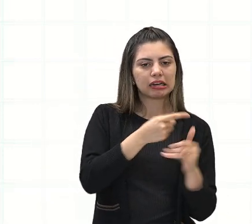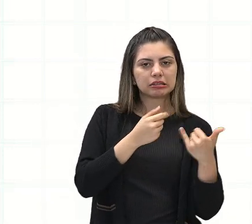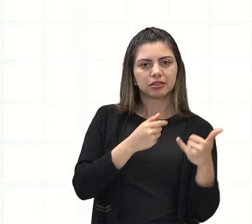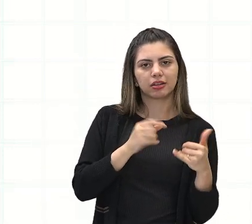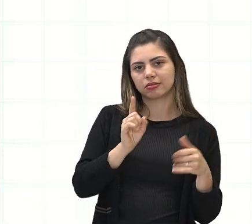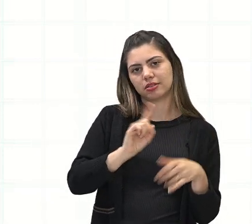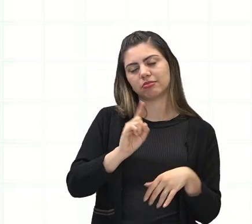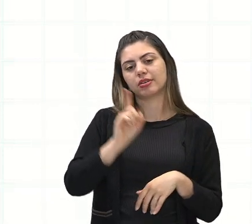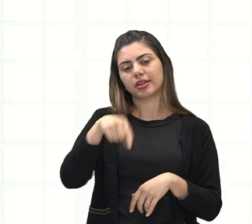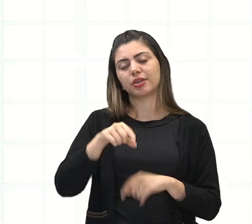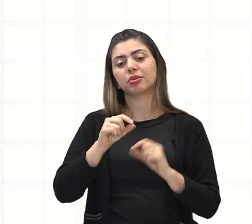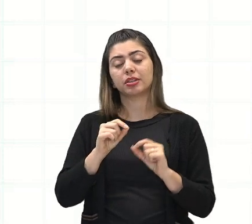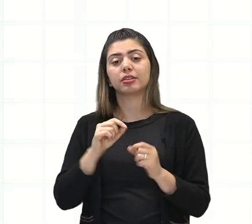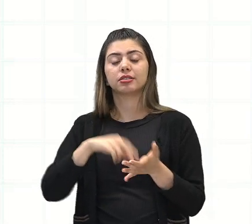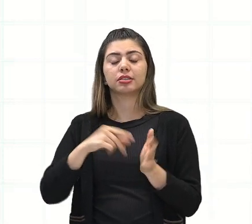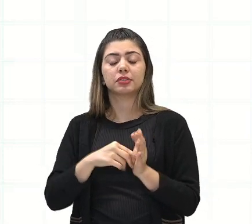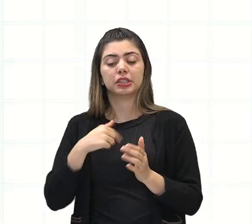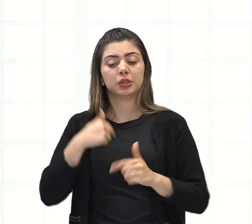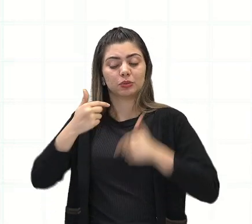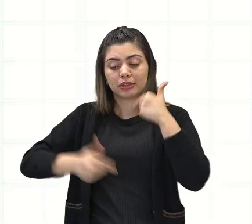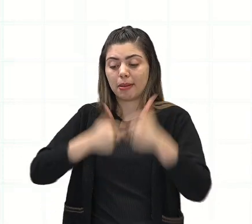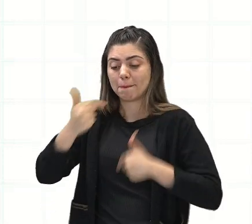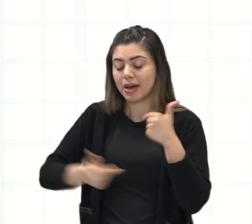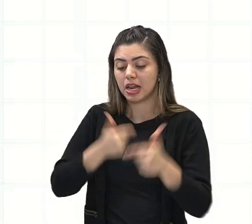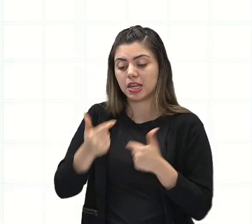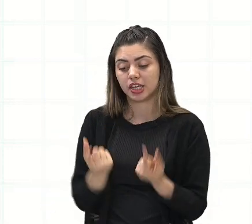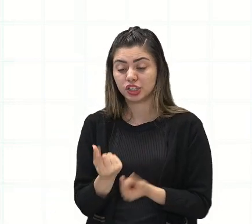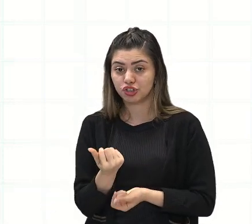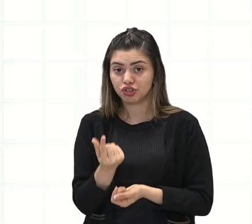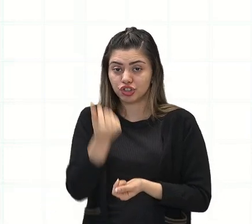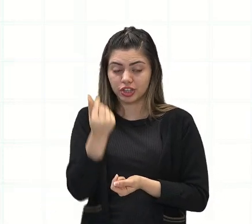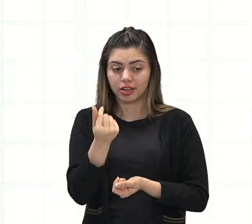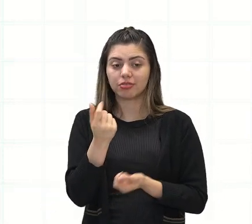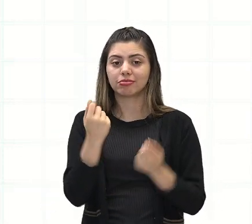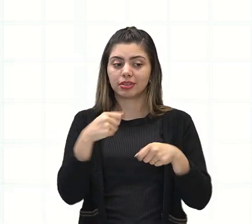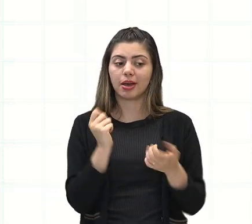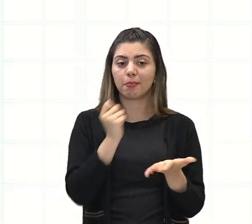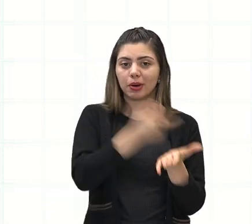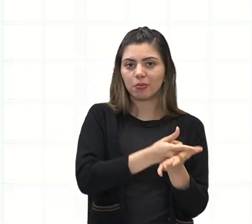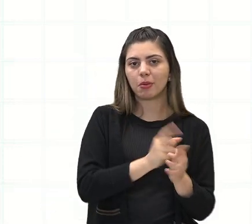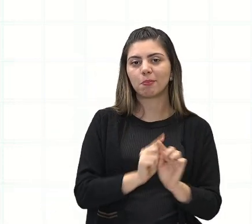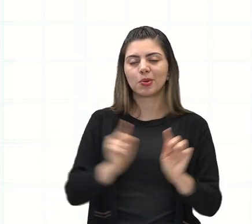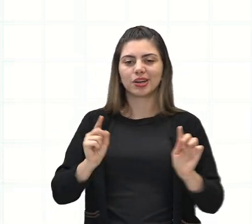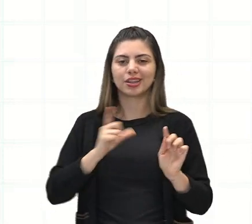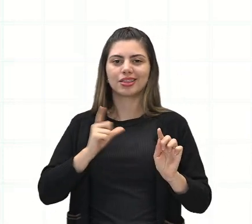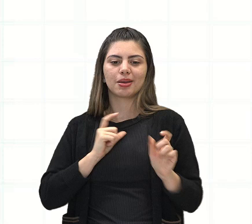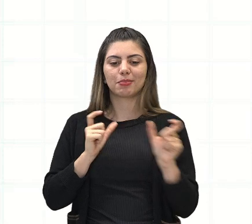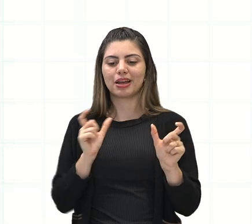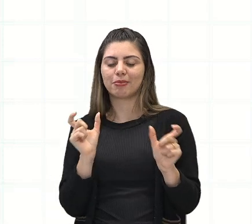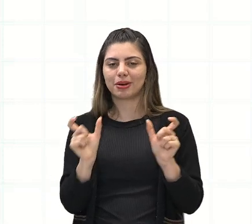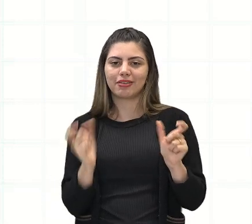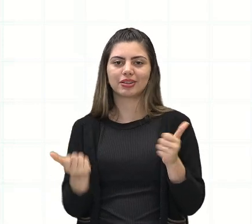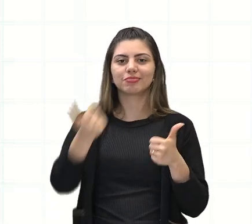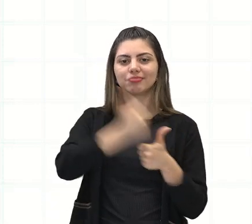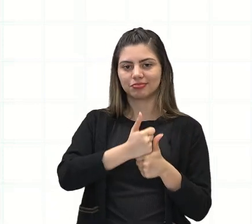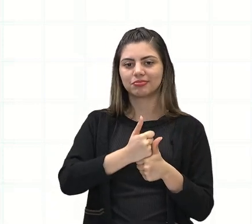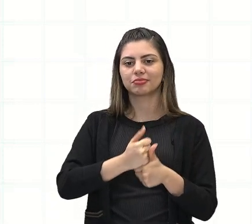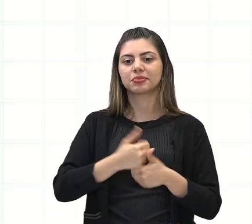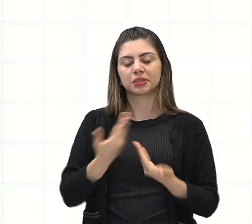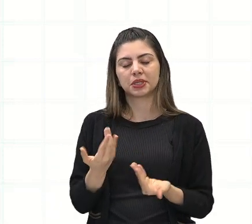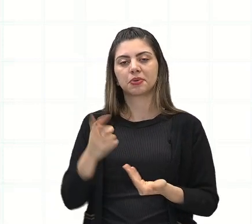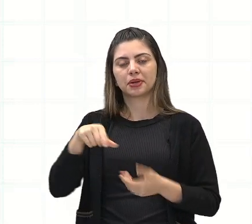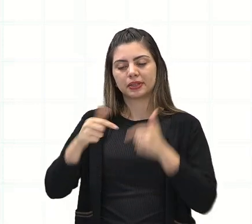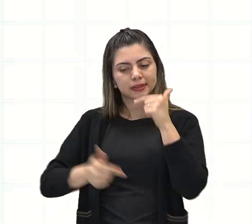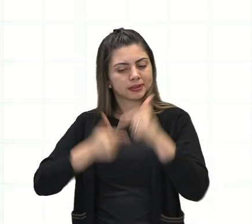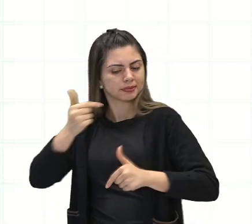celular trabalhando bastante para ter dinheiro. Só que eu estou substituindo essa causa pelo efeito, utilizando muito suor para